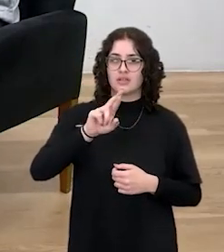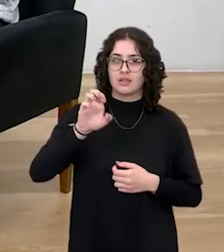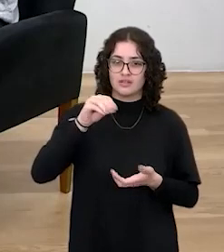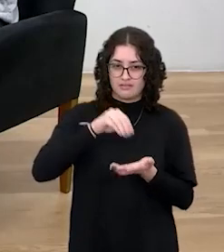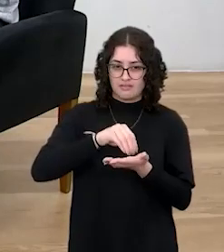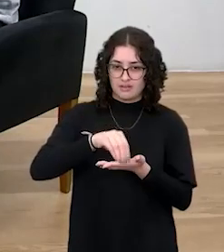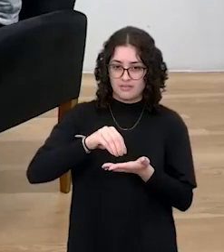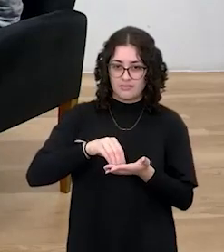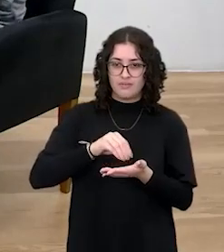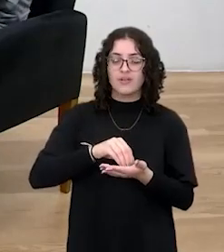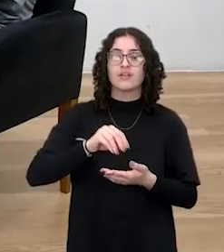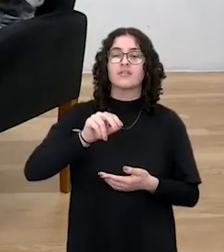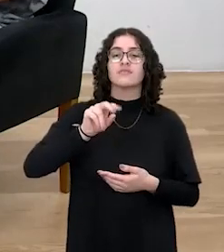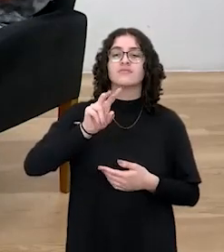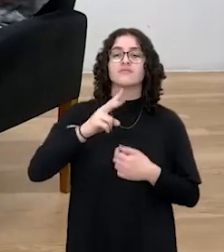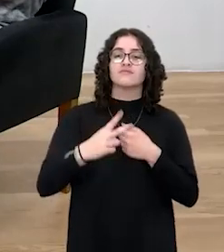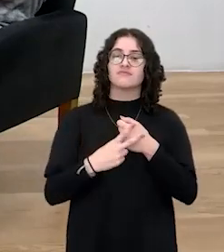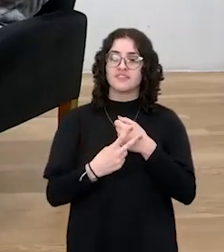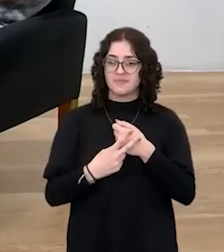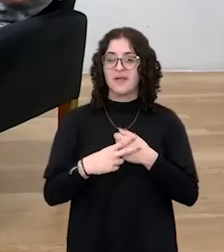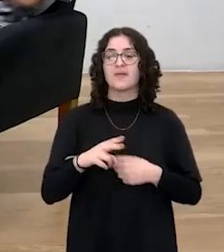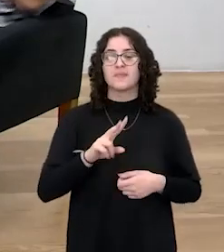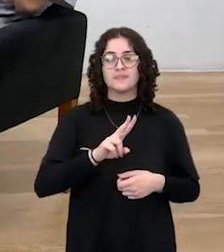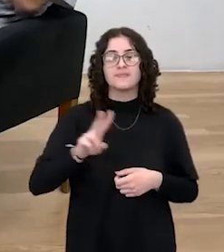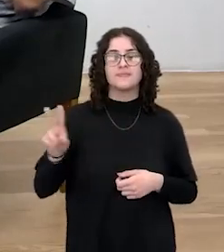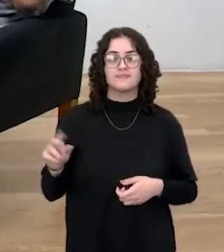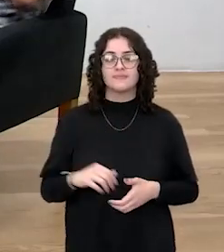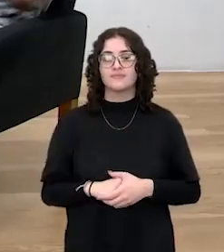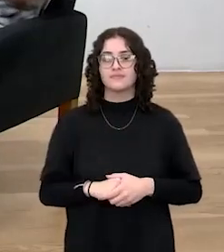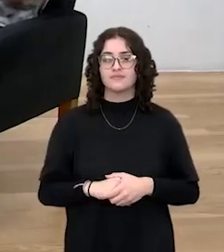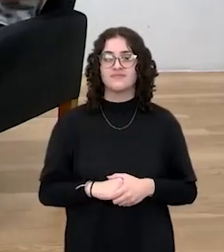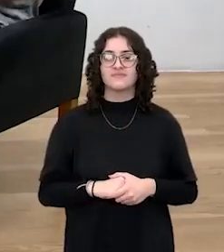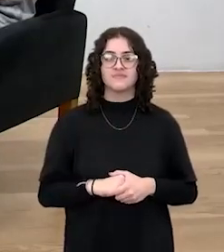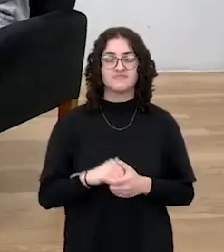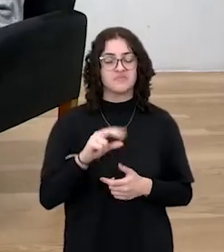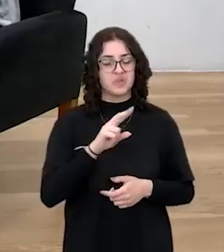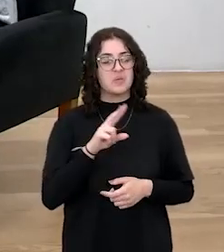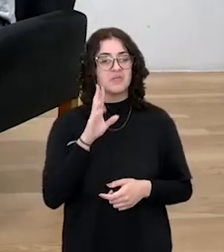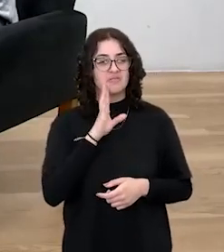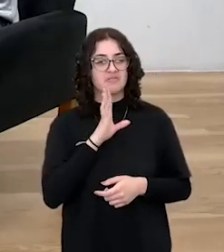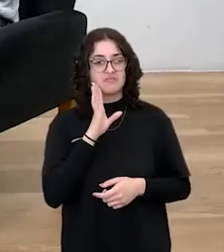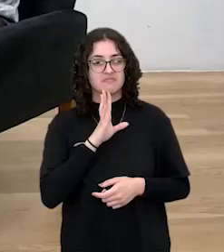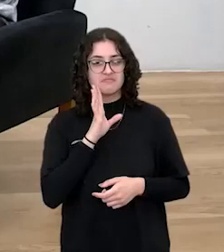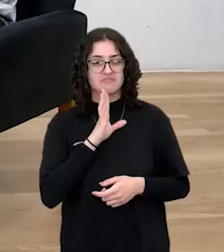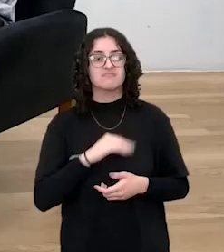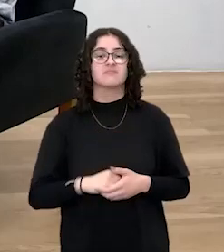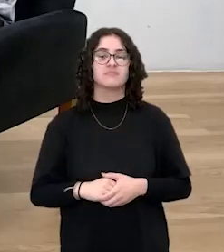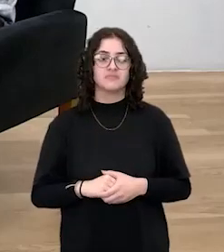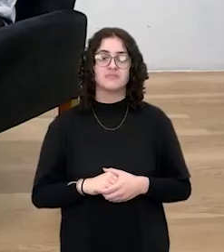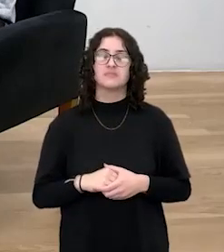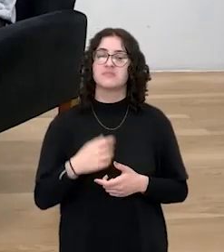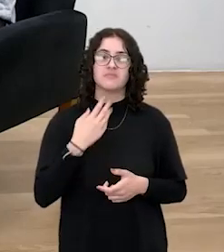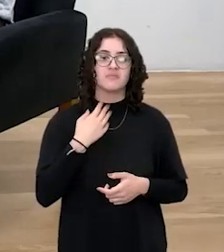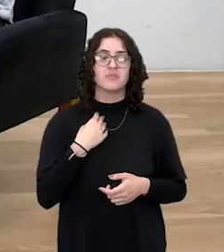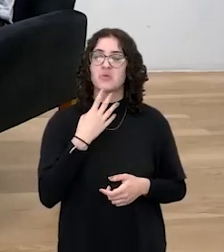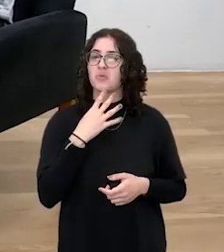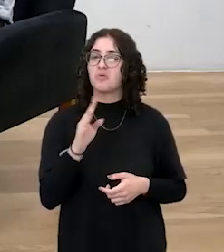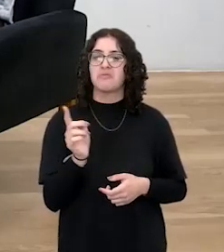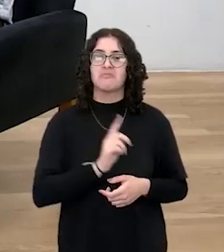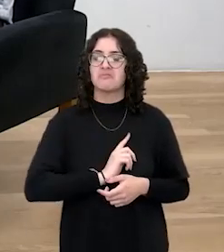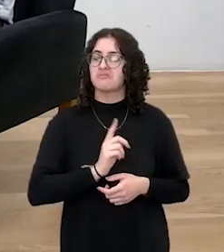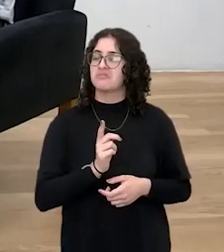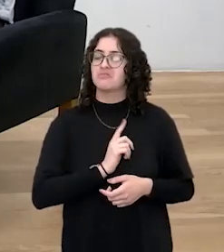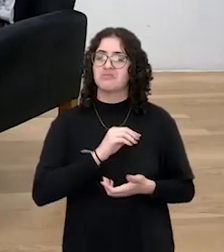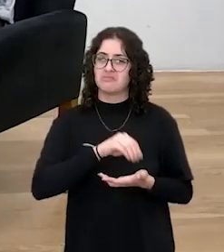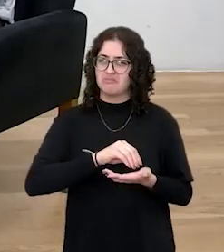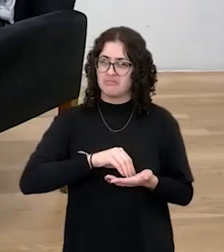Xadrez Verbal? Xadrez Verbal. Xadrez Verbal? Nossa, que nome curioso. Um abraço aqui, ó, Felipe Figueiredo, Matias. Não conheço o Xadrez Verbal, fala